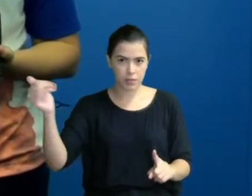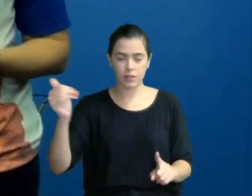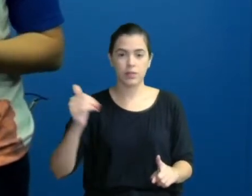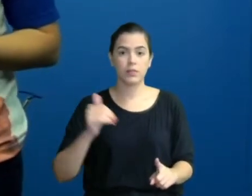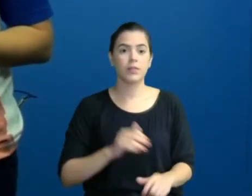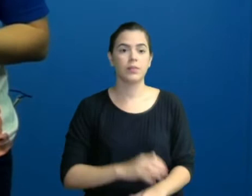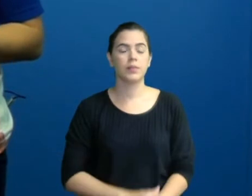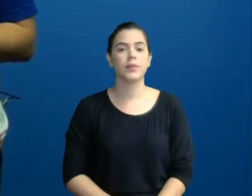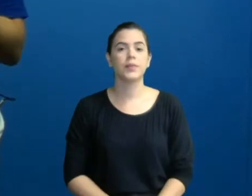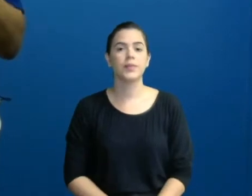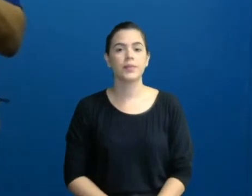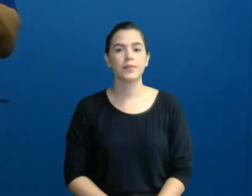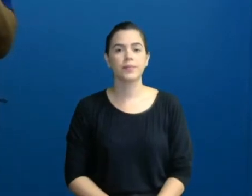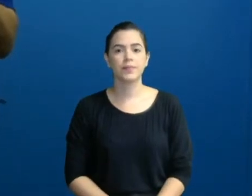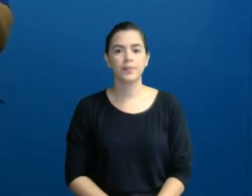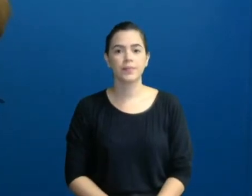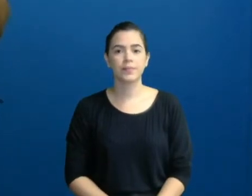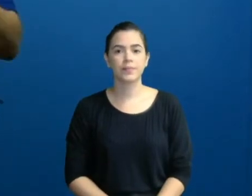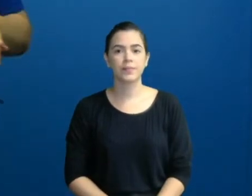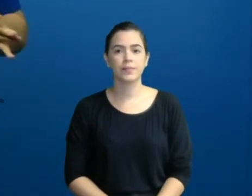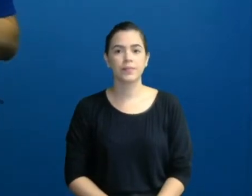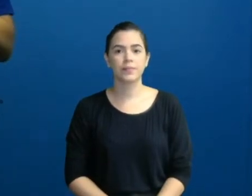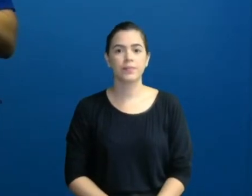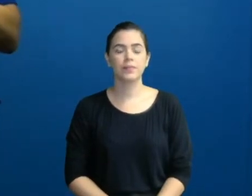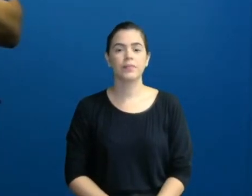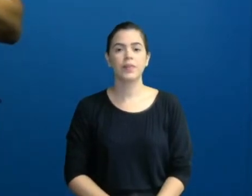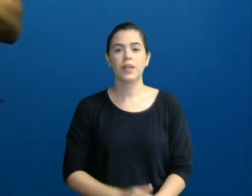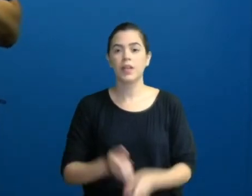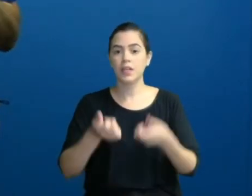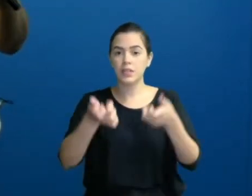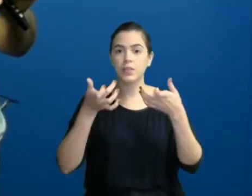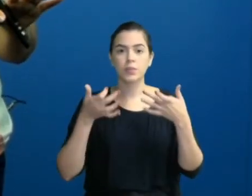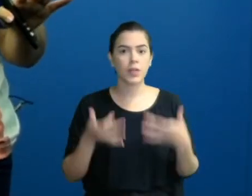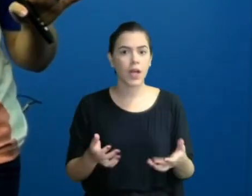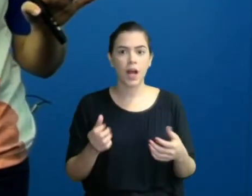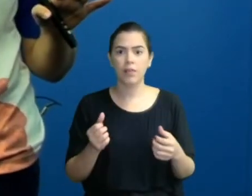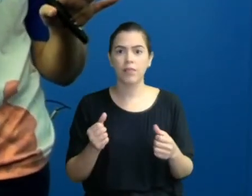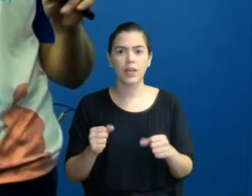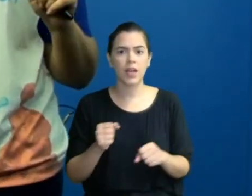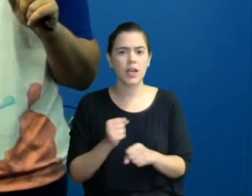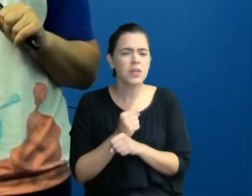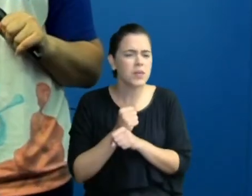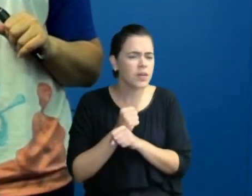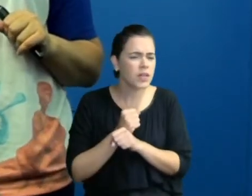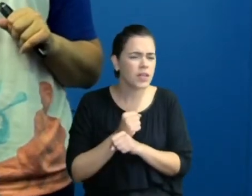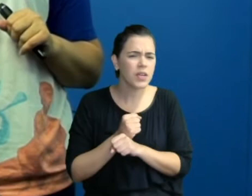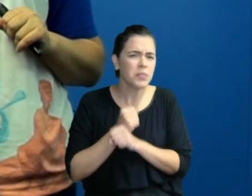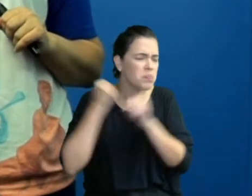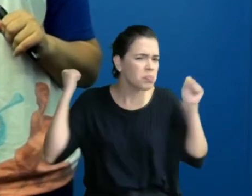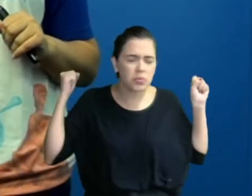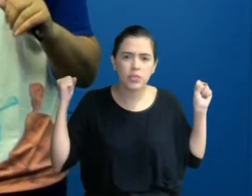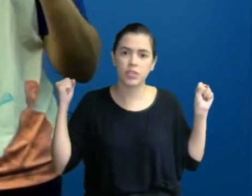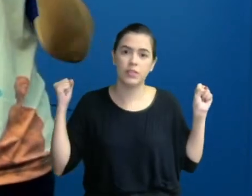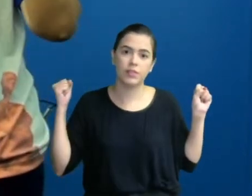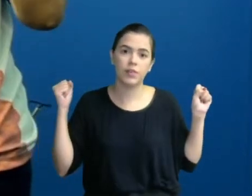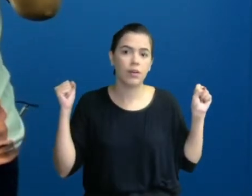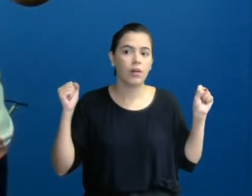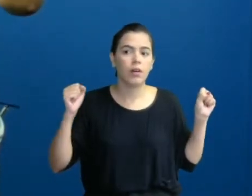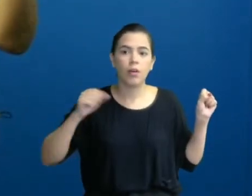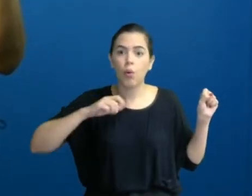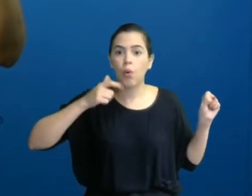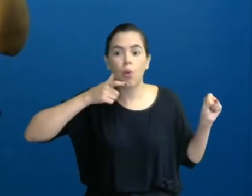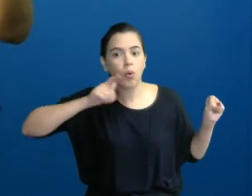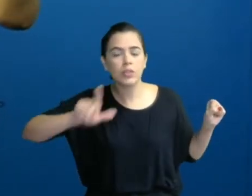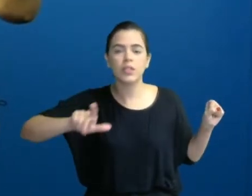físicos, que disse veementemente que seria impossível voar, alçar voo, ter